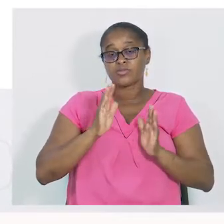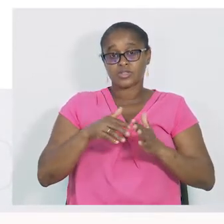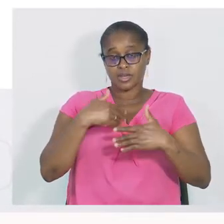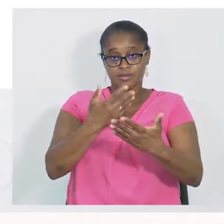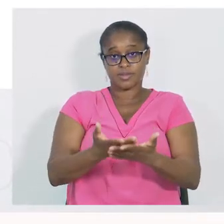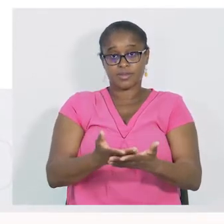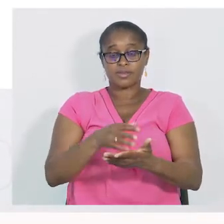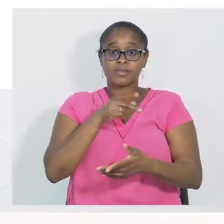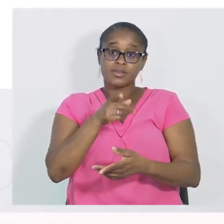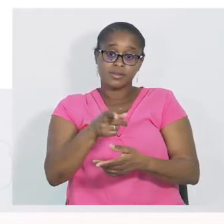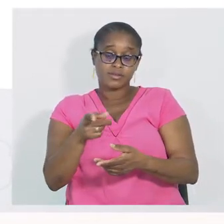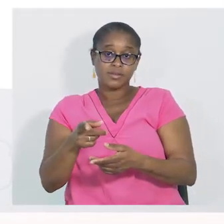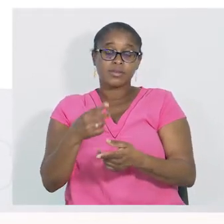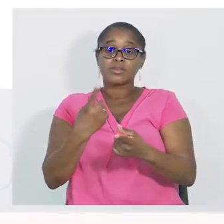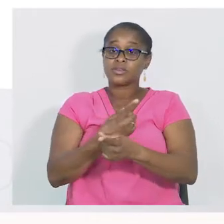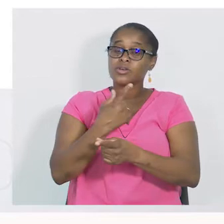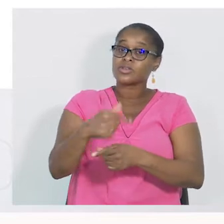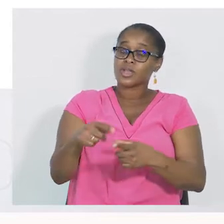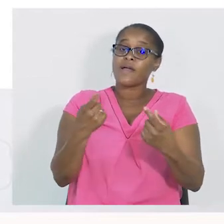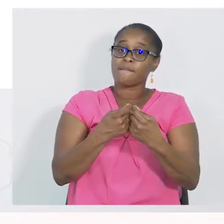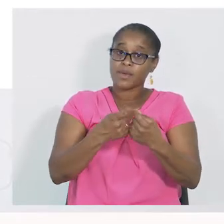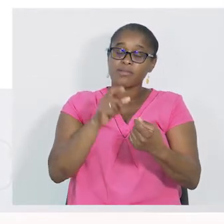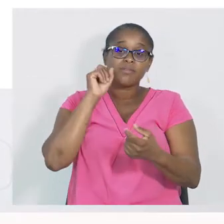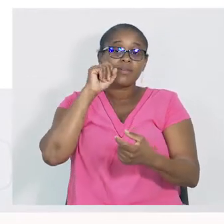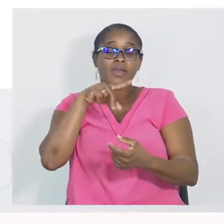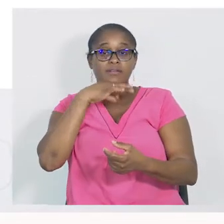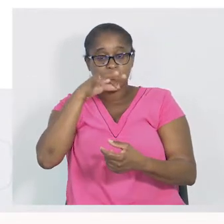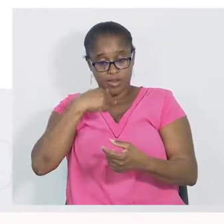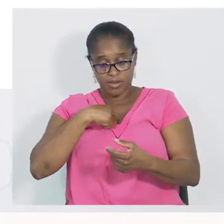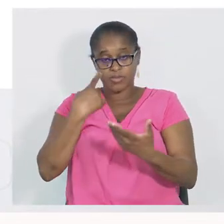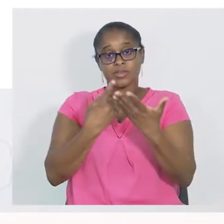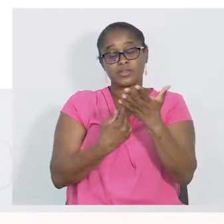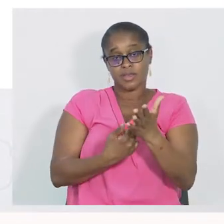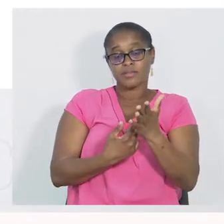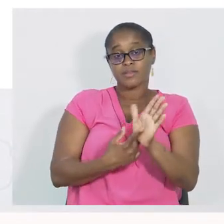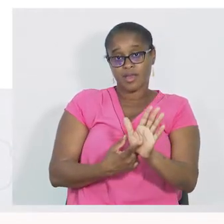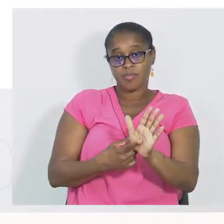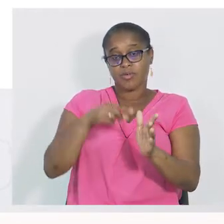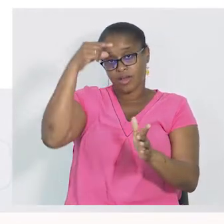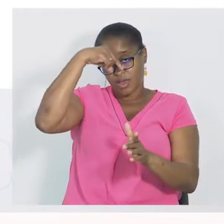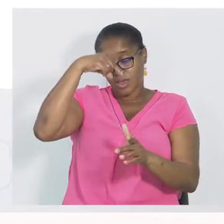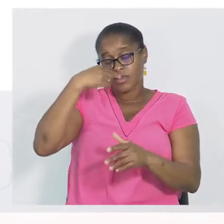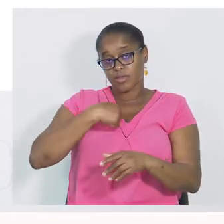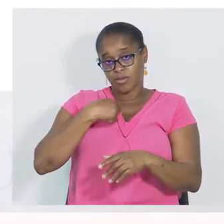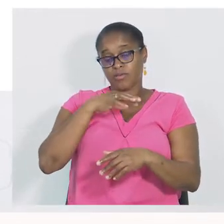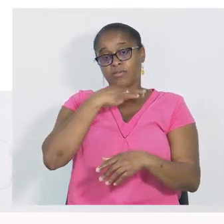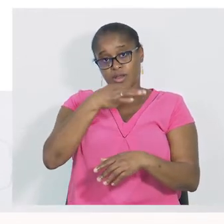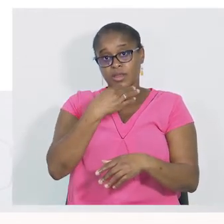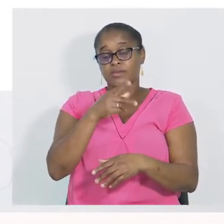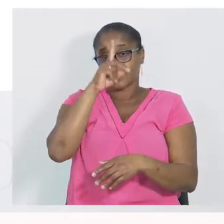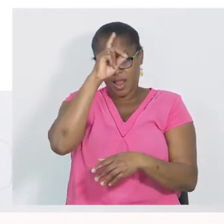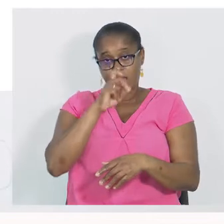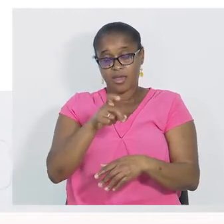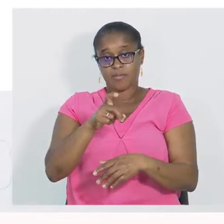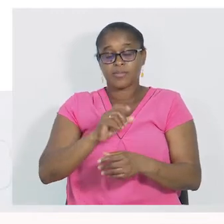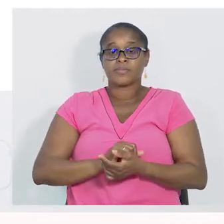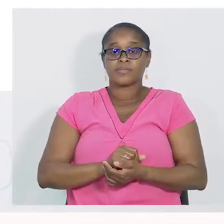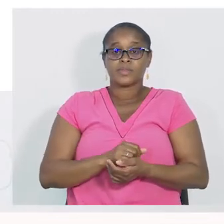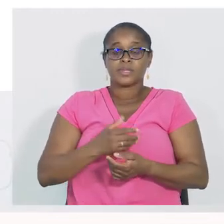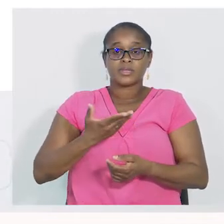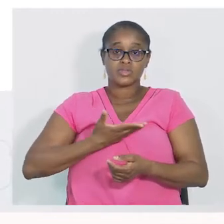Ok? Mas se esta caneta, esta minha caneta, estiver a uma distância que eu não consigo